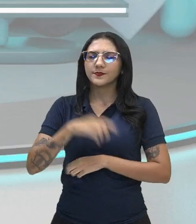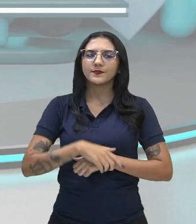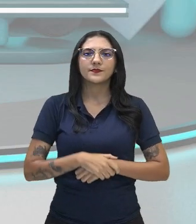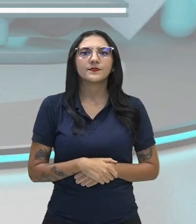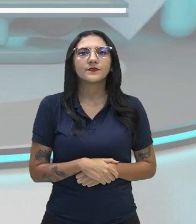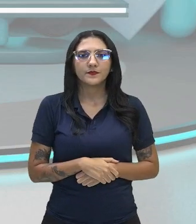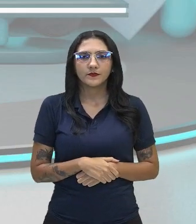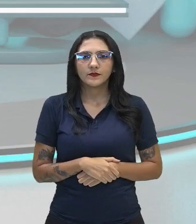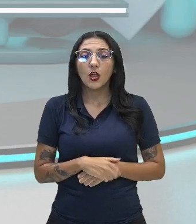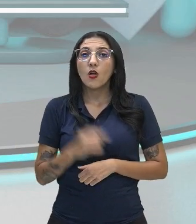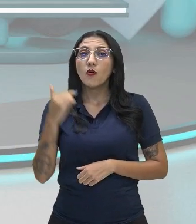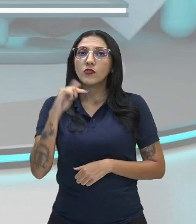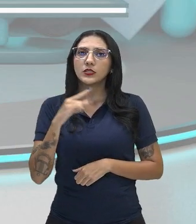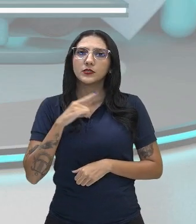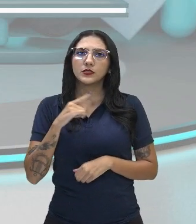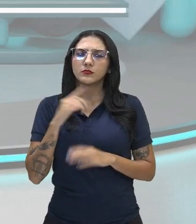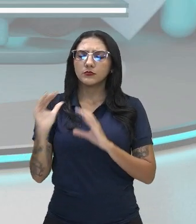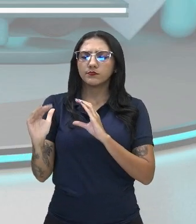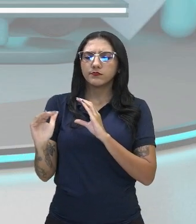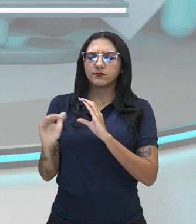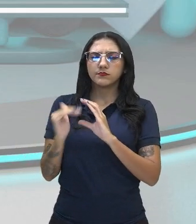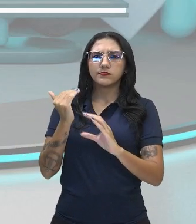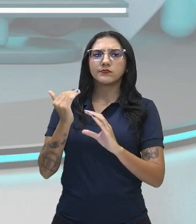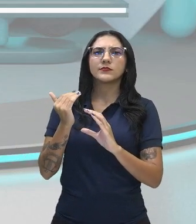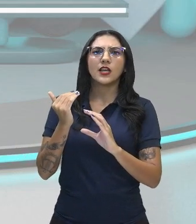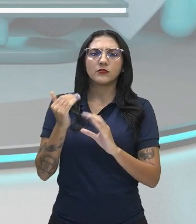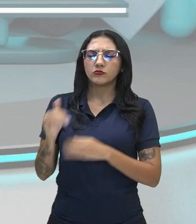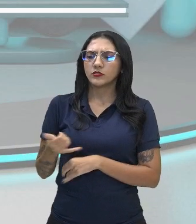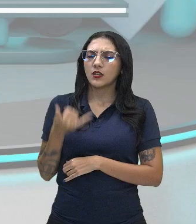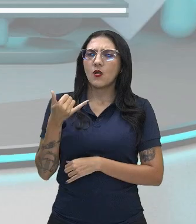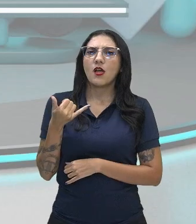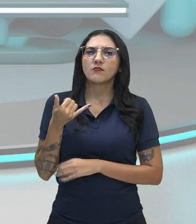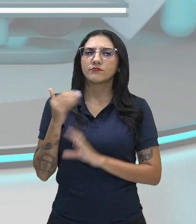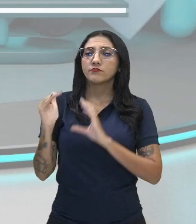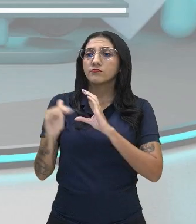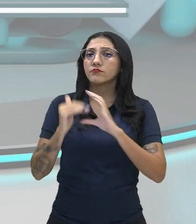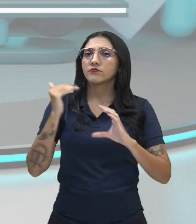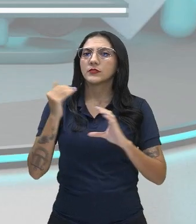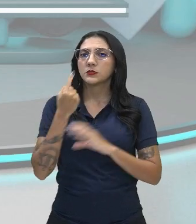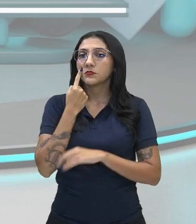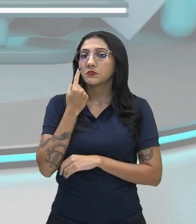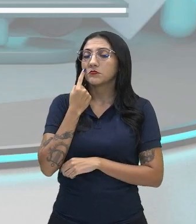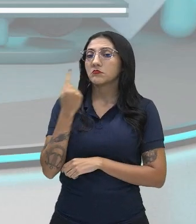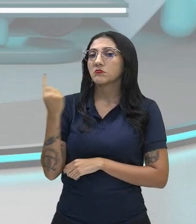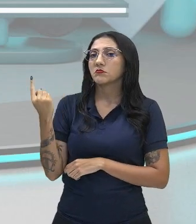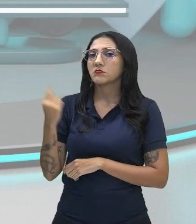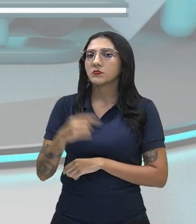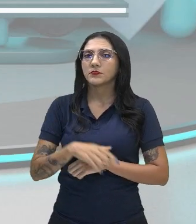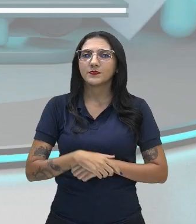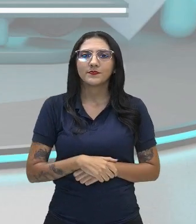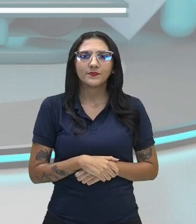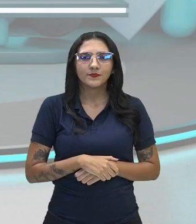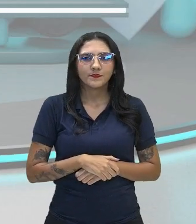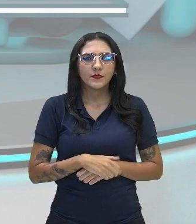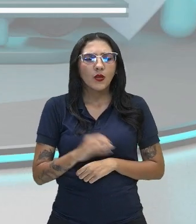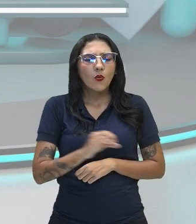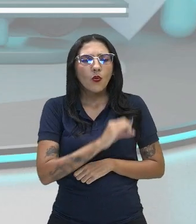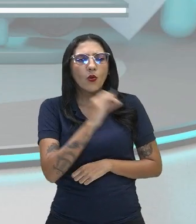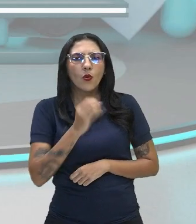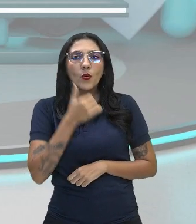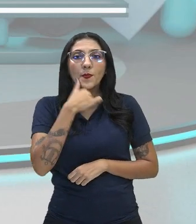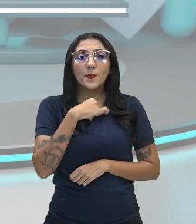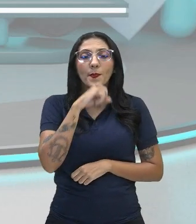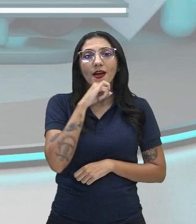Você recebe uma mensagem no seu celular. A mensagem diz assim: "Oi, mãe, chego